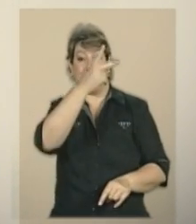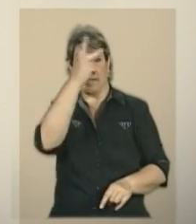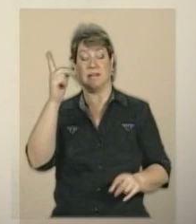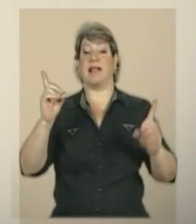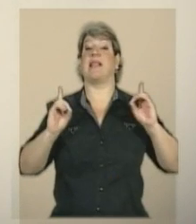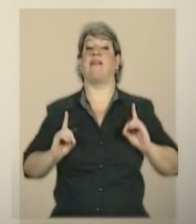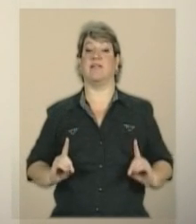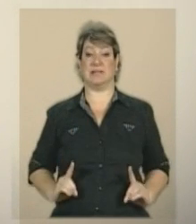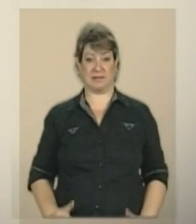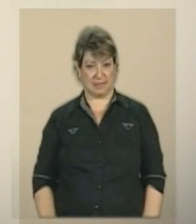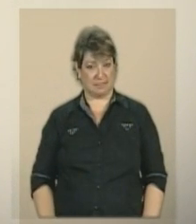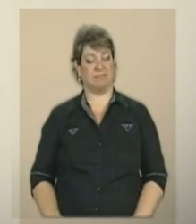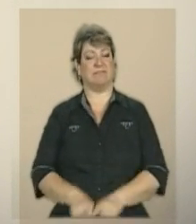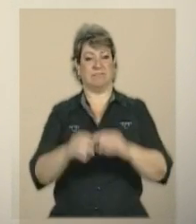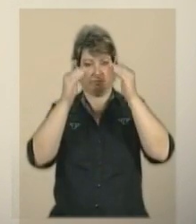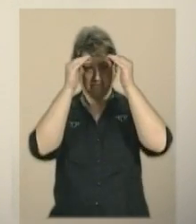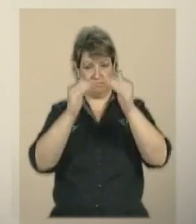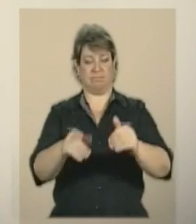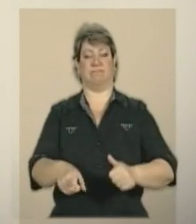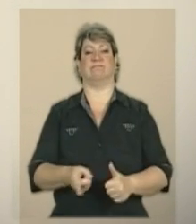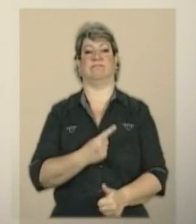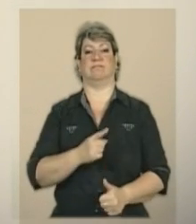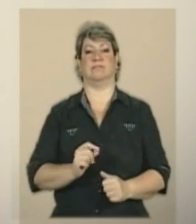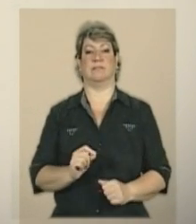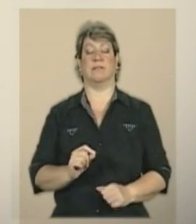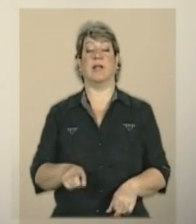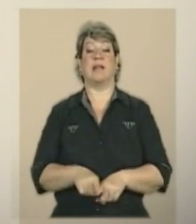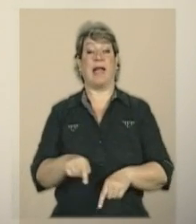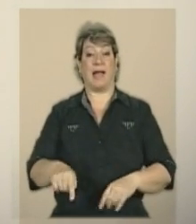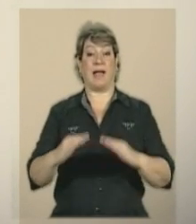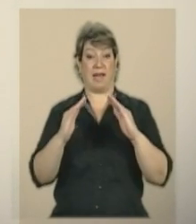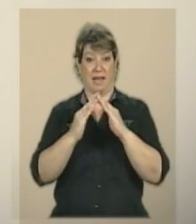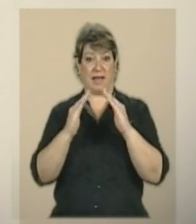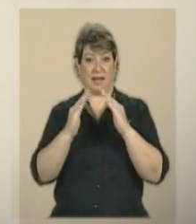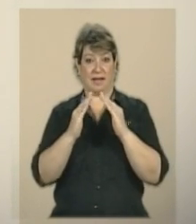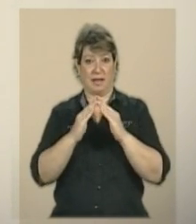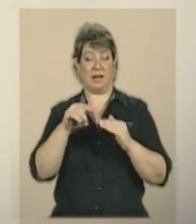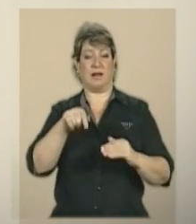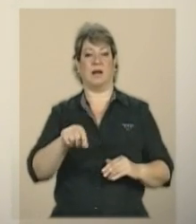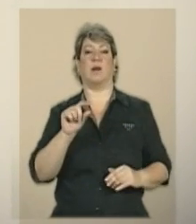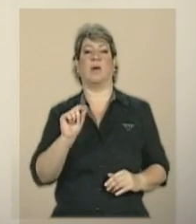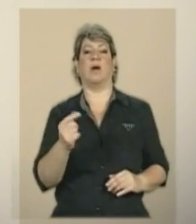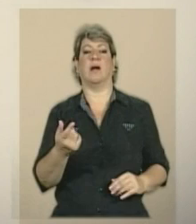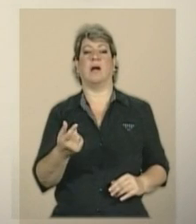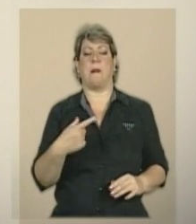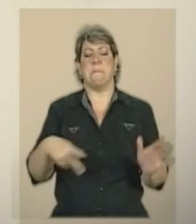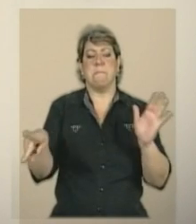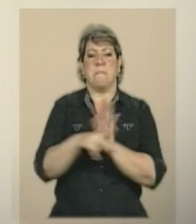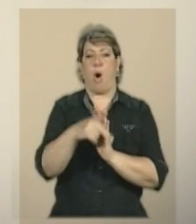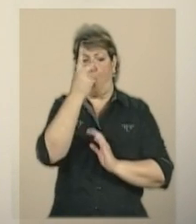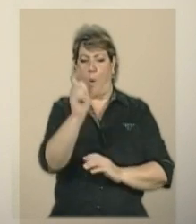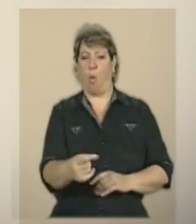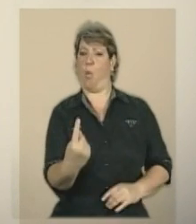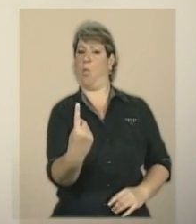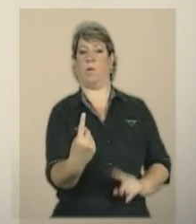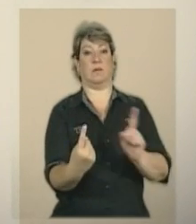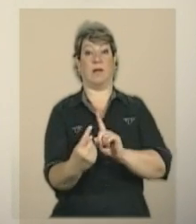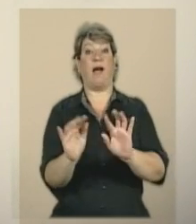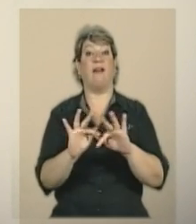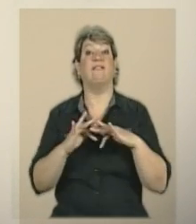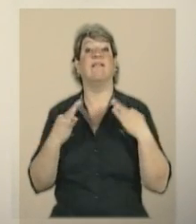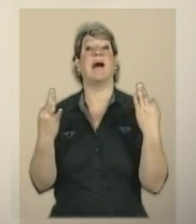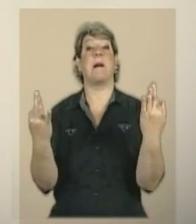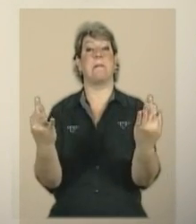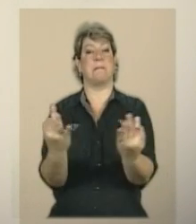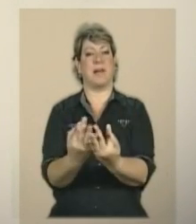pessoas com deficiência a casa não deve ser vista como patrimônio de uma pessoa mas sim como patrimônio de